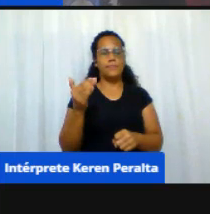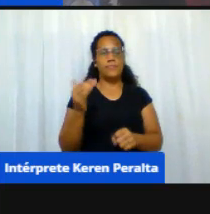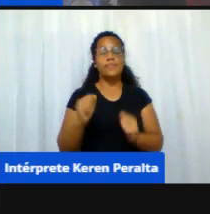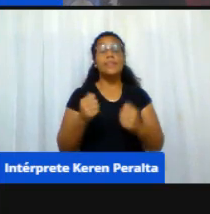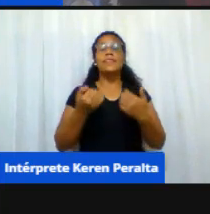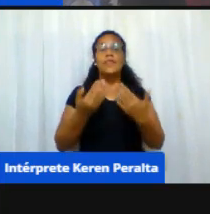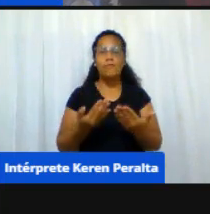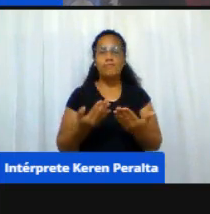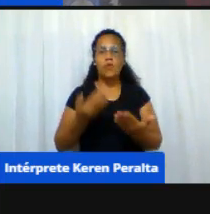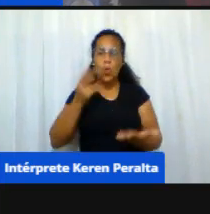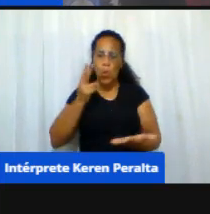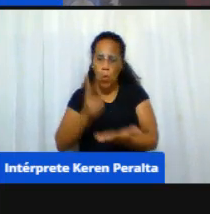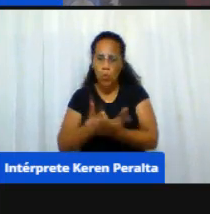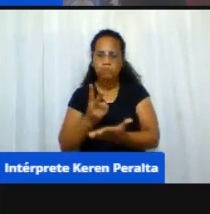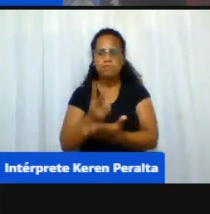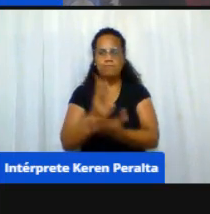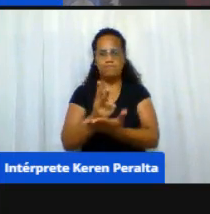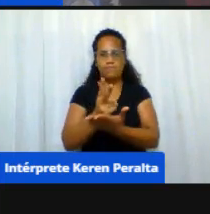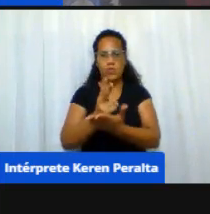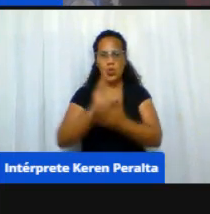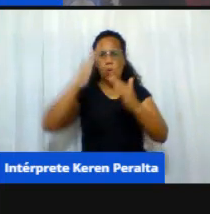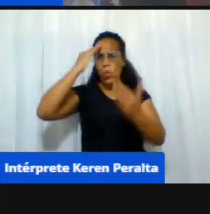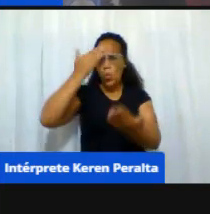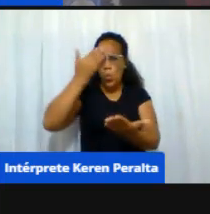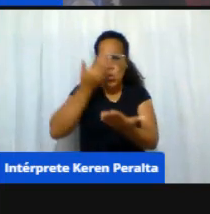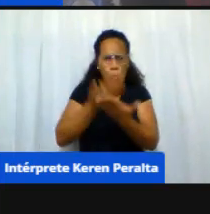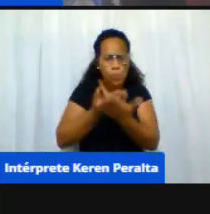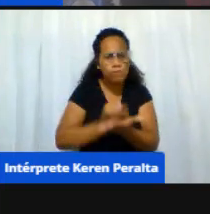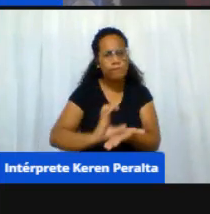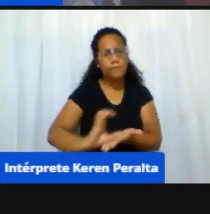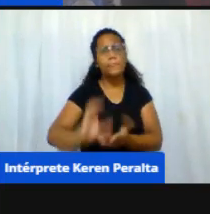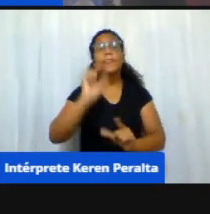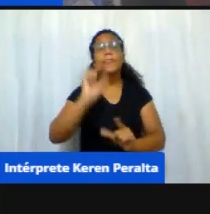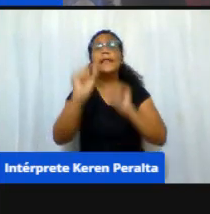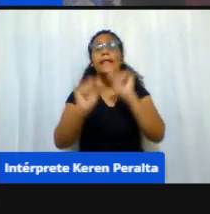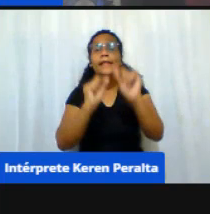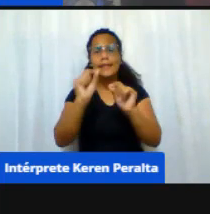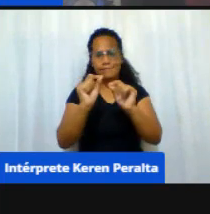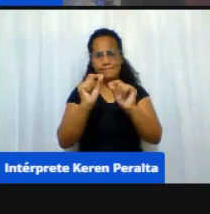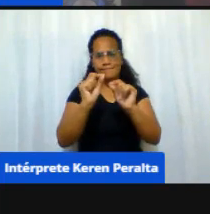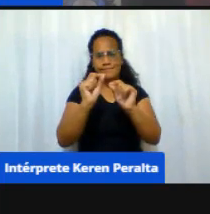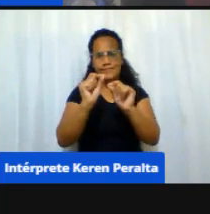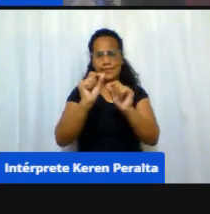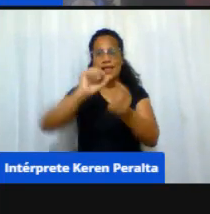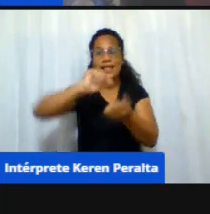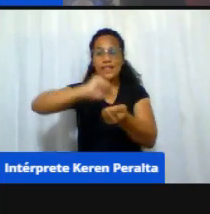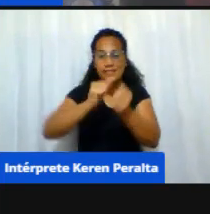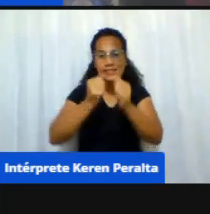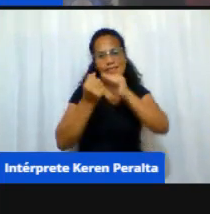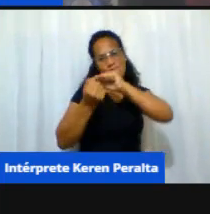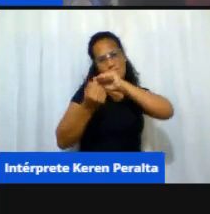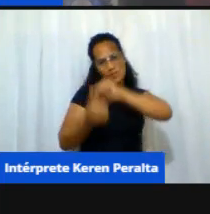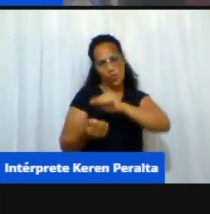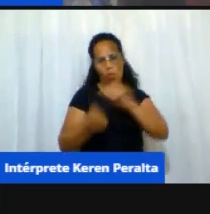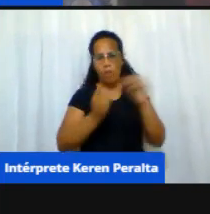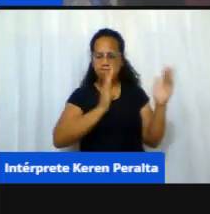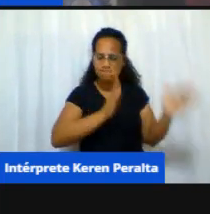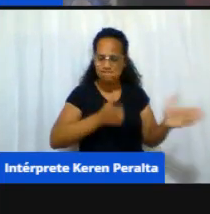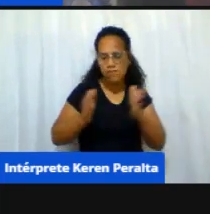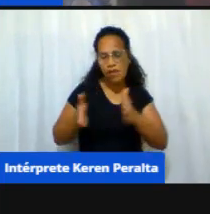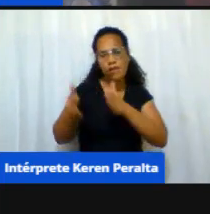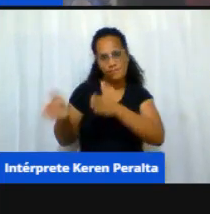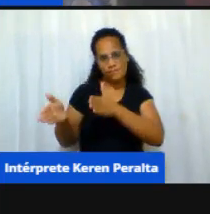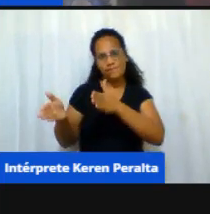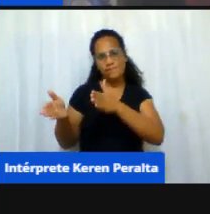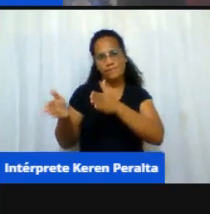os processos adaptativos são circunstanciais. Portanto, o nome estabelecido para